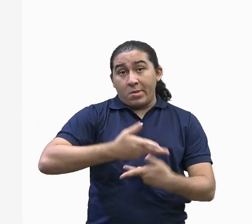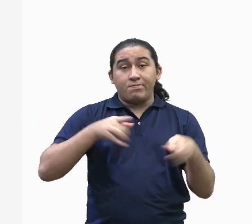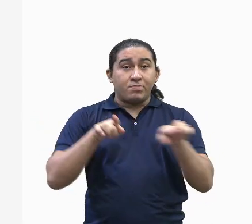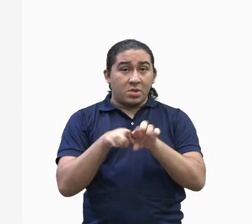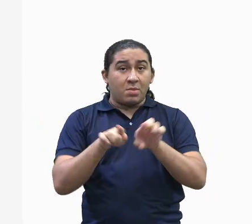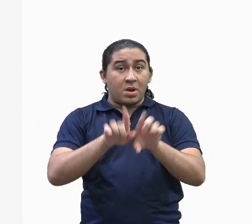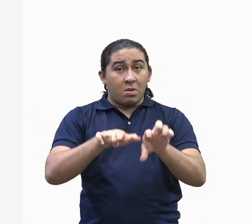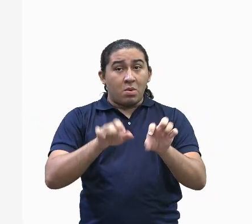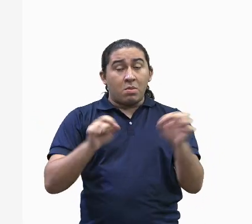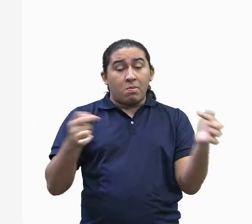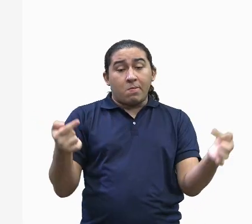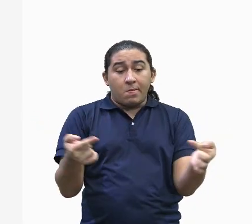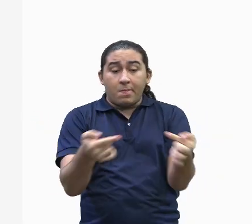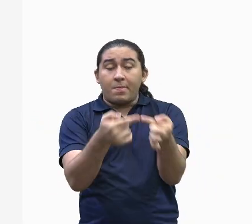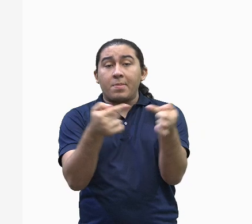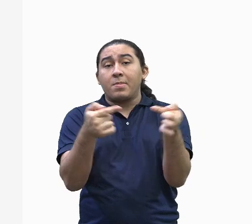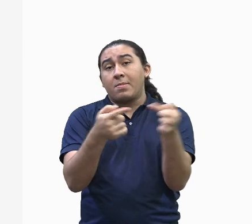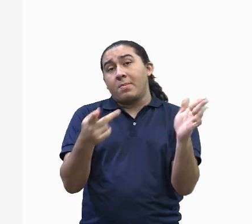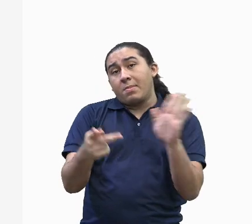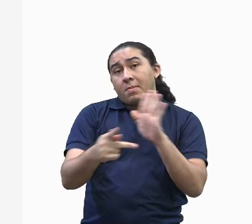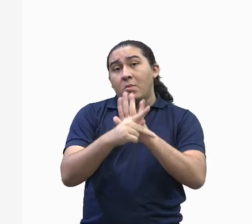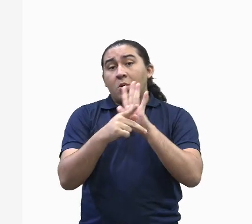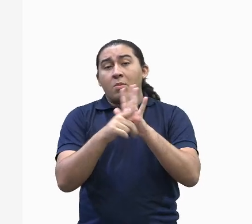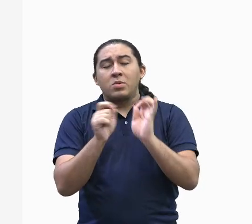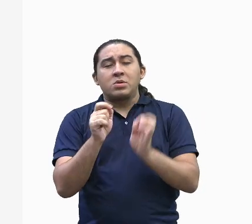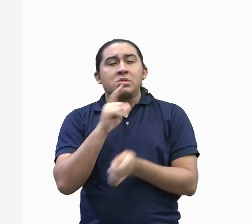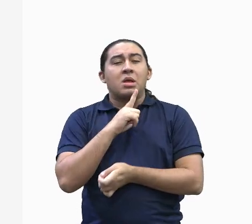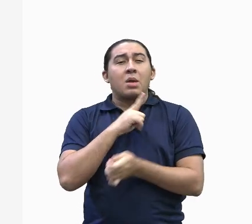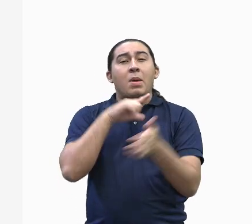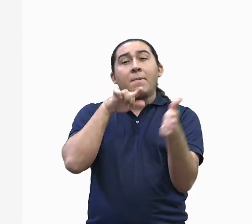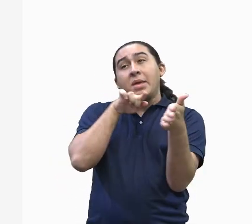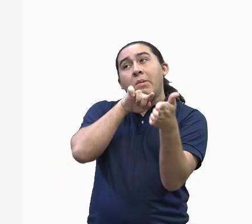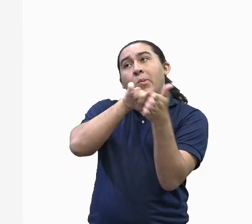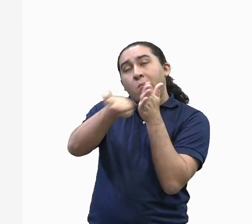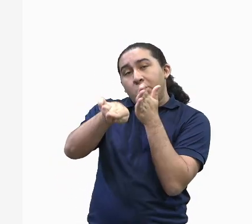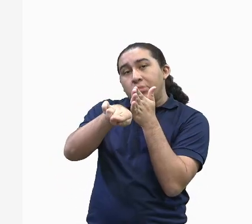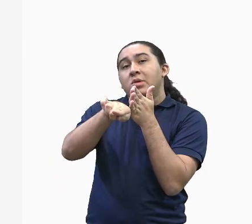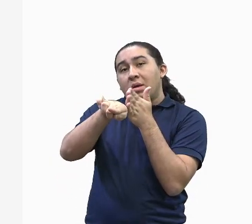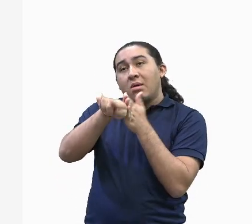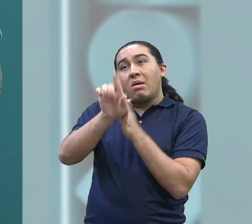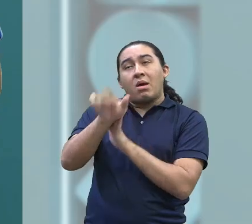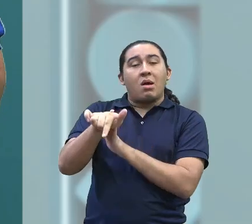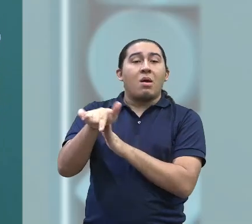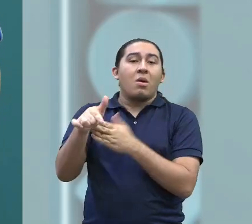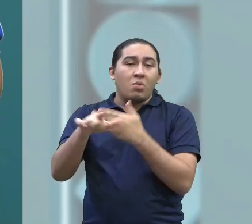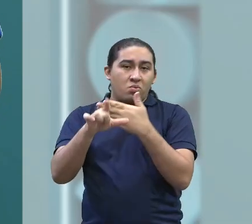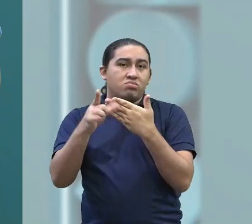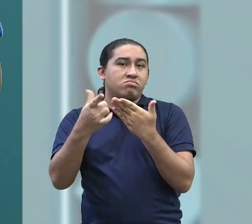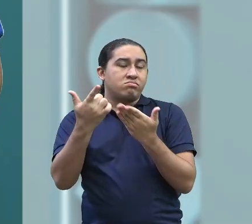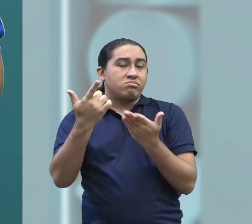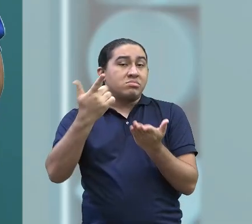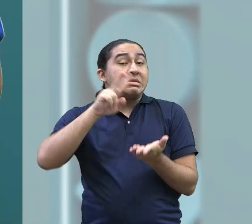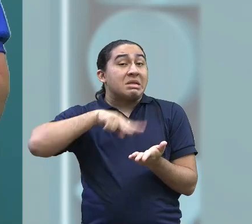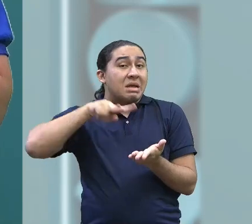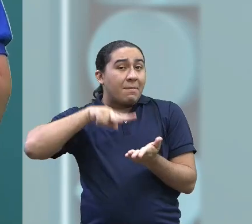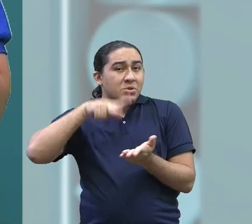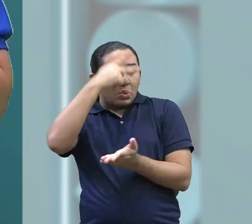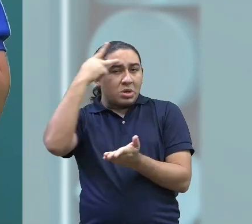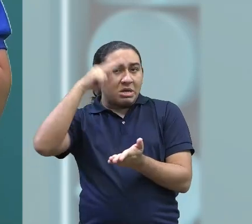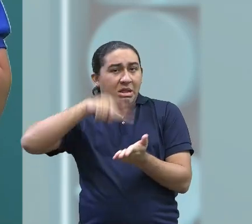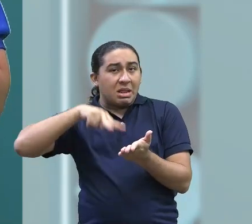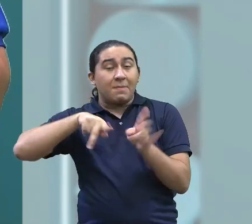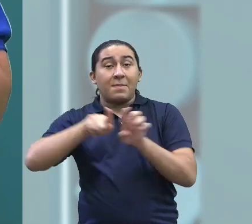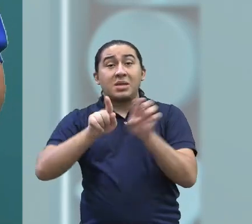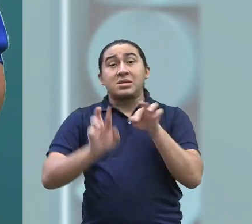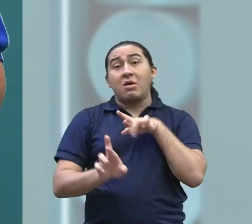também ele faz uma indagação ao próprio leitor, mas se referindo a